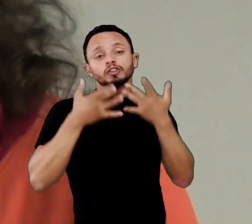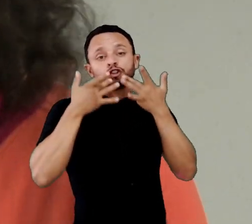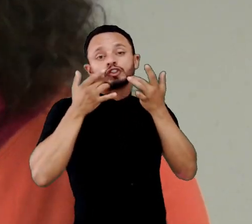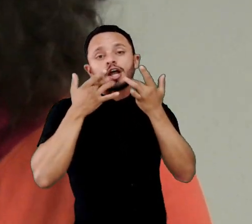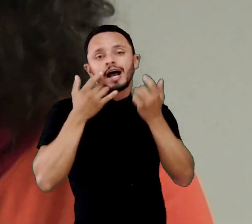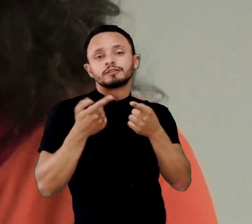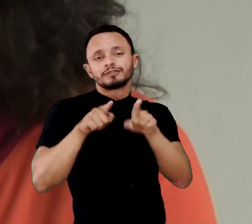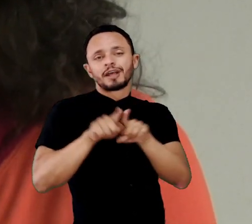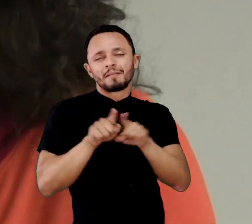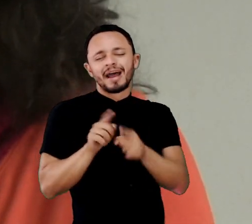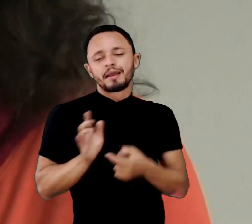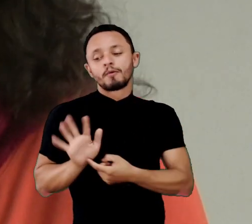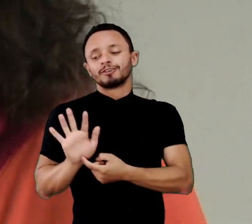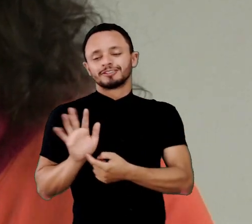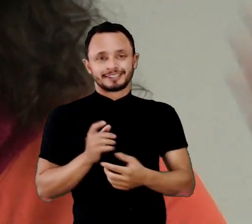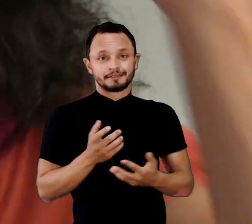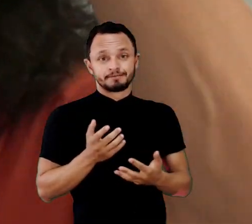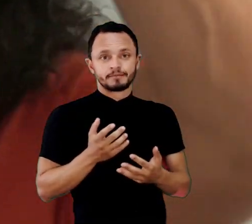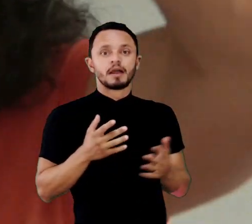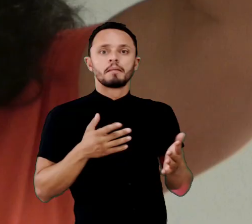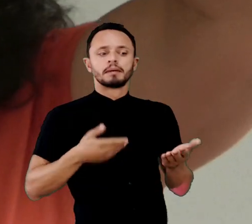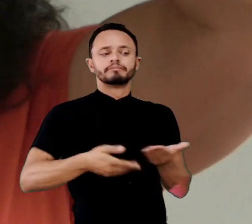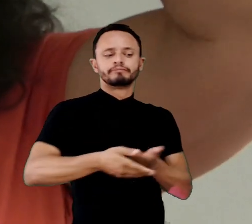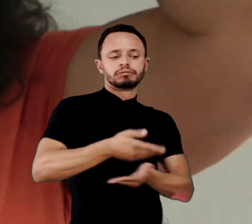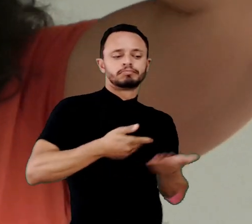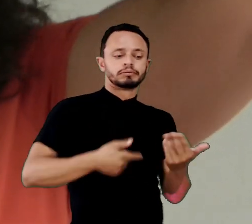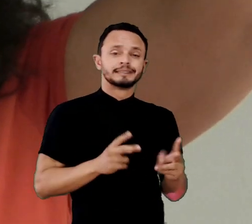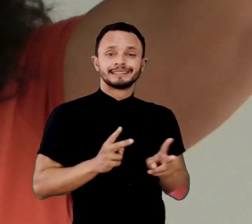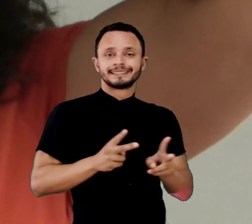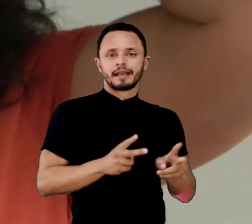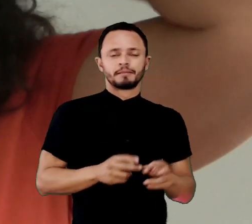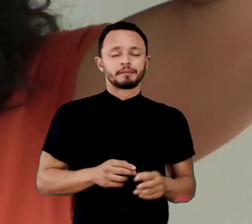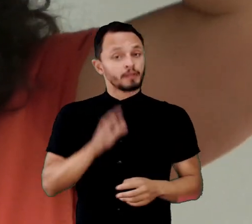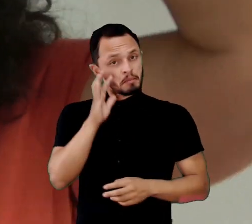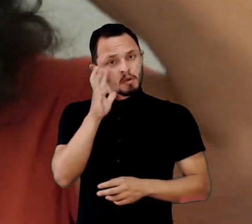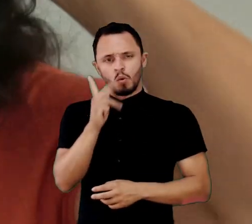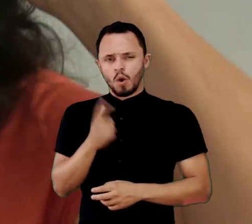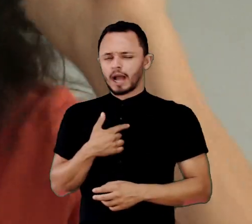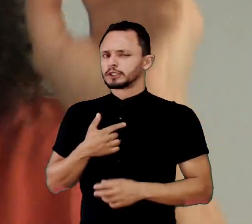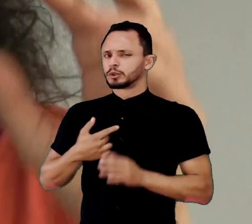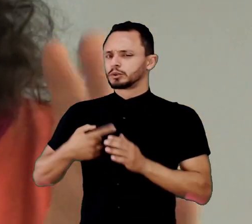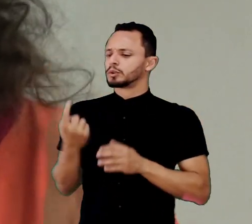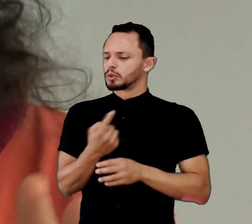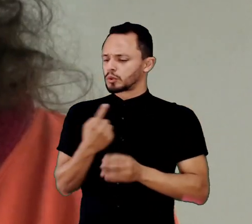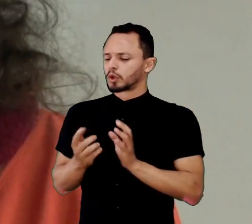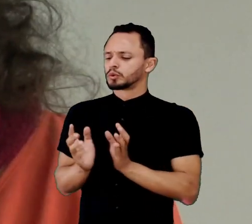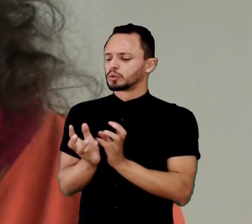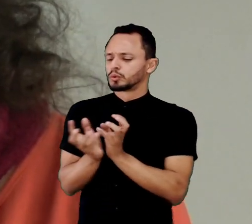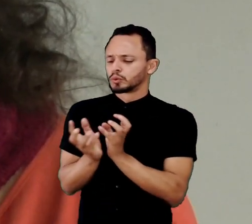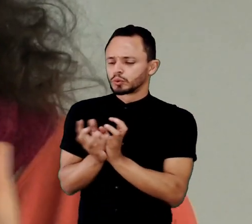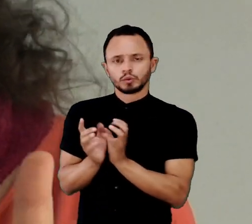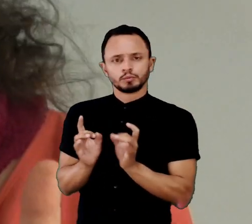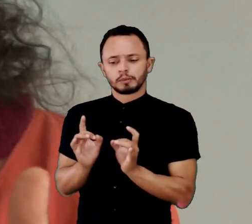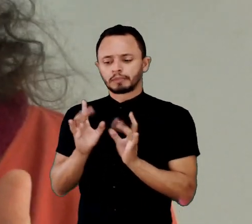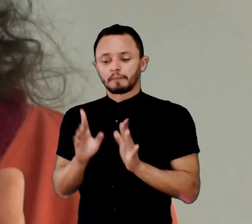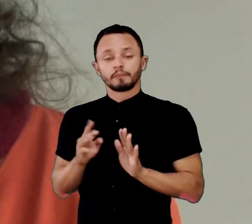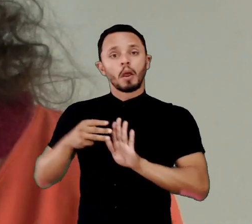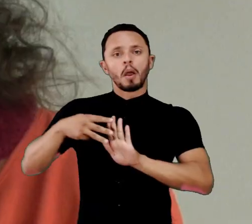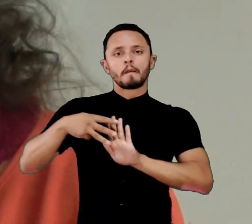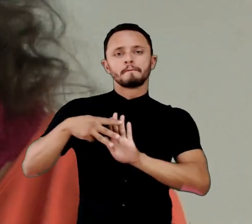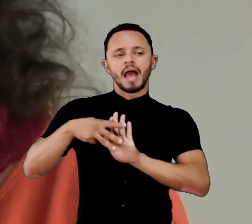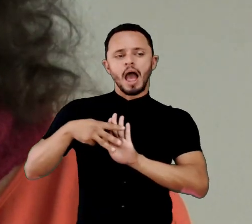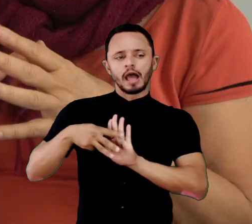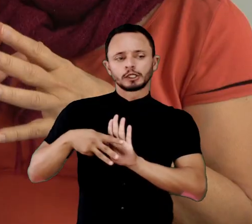época. Mas eu acho que faz parte assim da nossa constituição e da perspectiva assim, de um